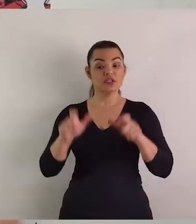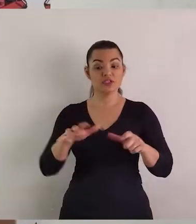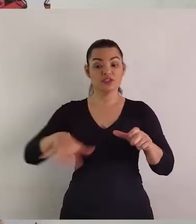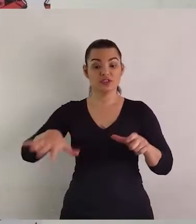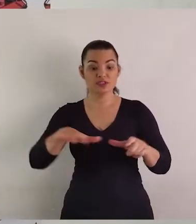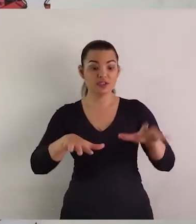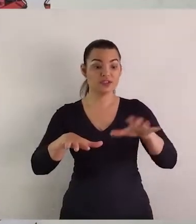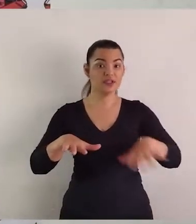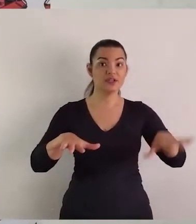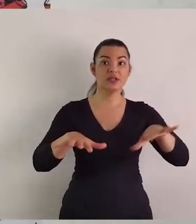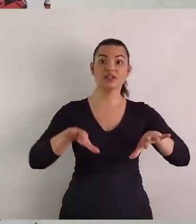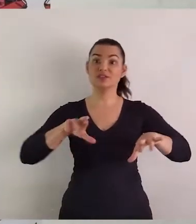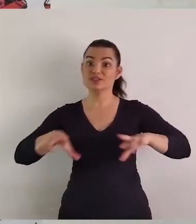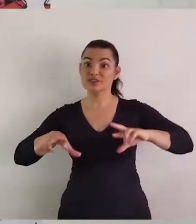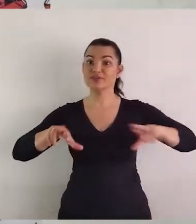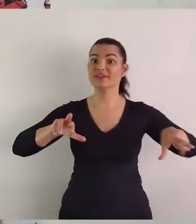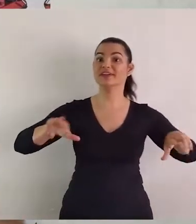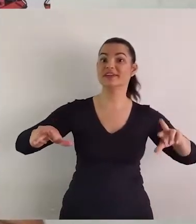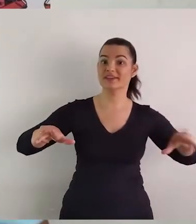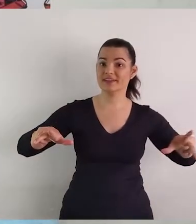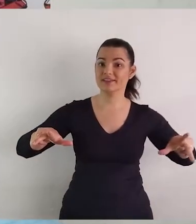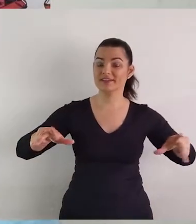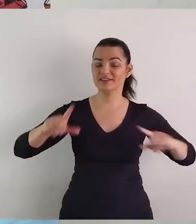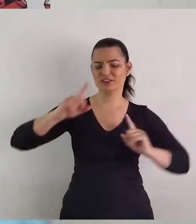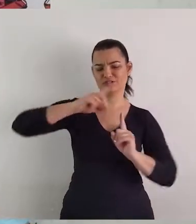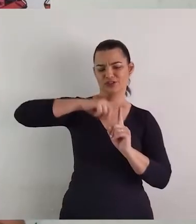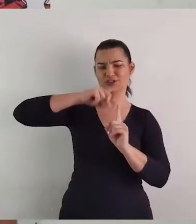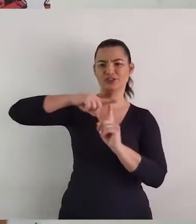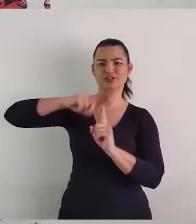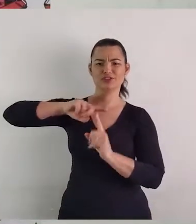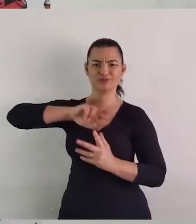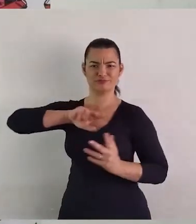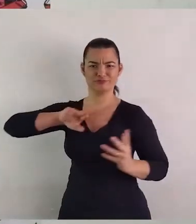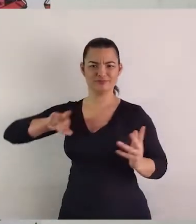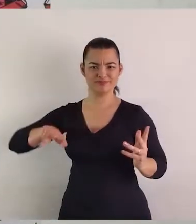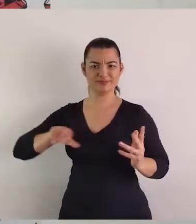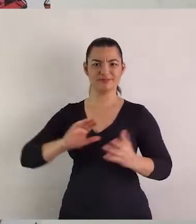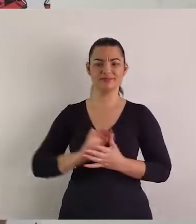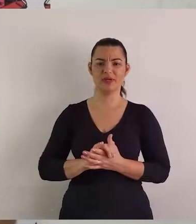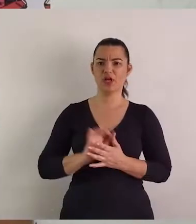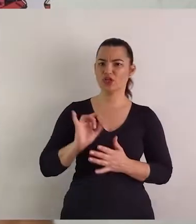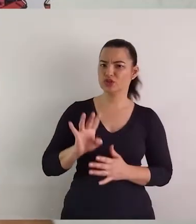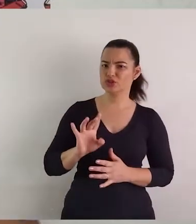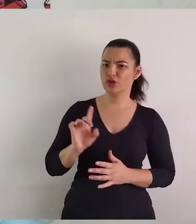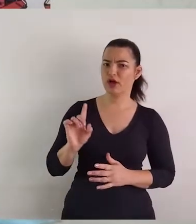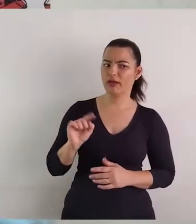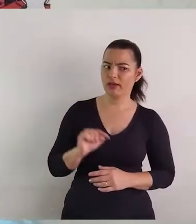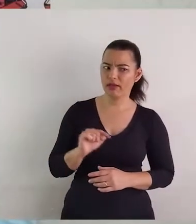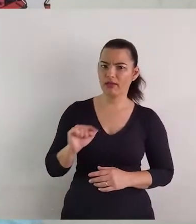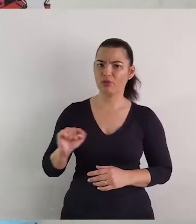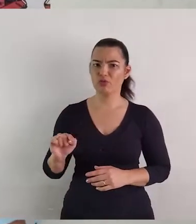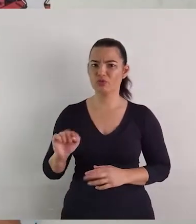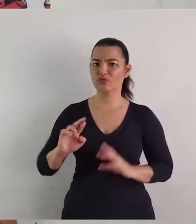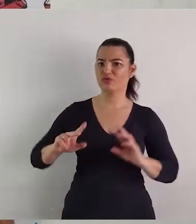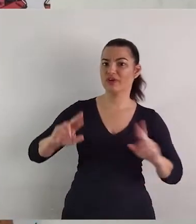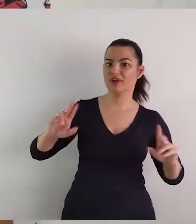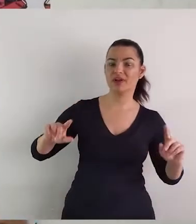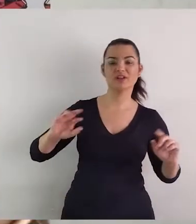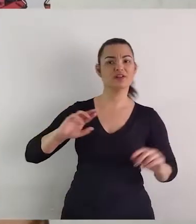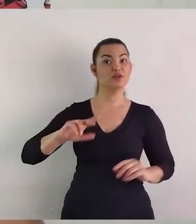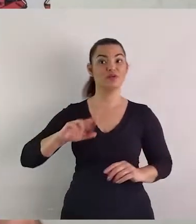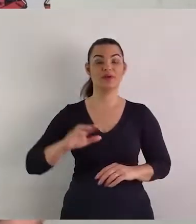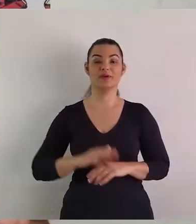espaço. Na verdade, não só diferentes tipos de espaço, né? A palavra